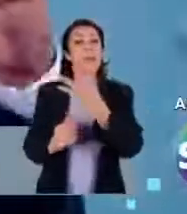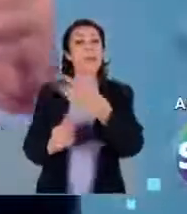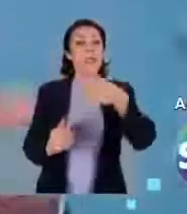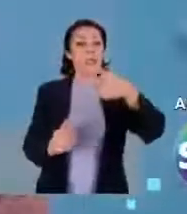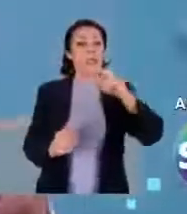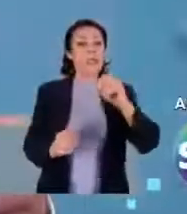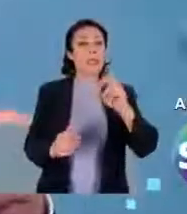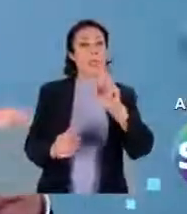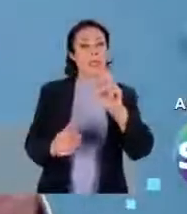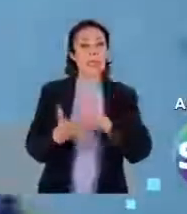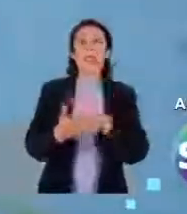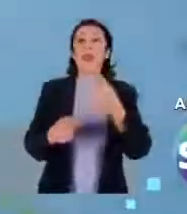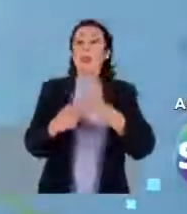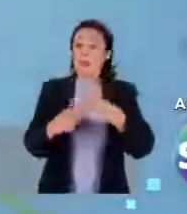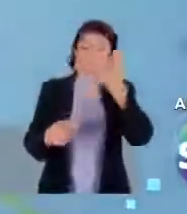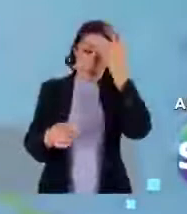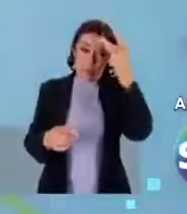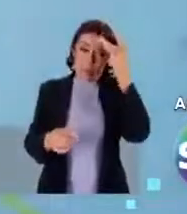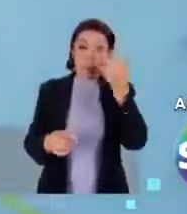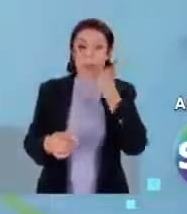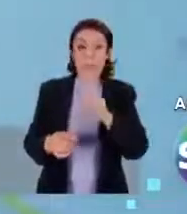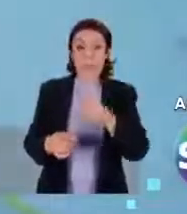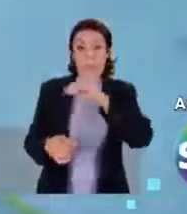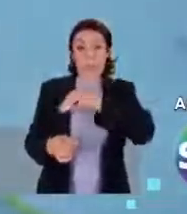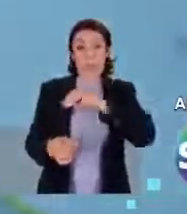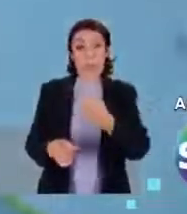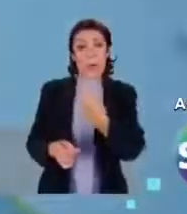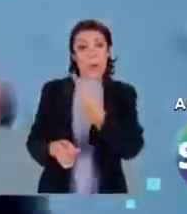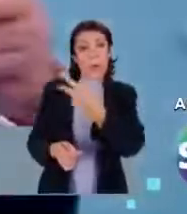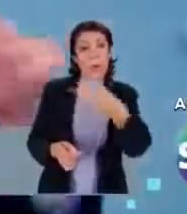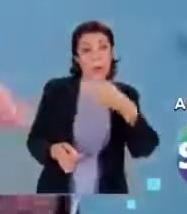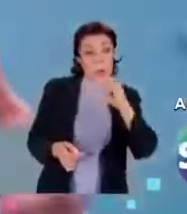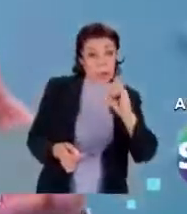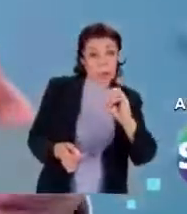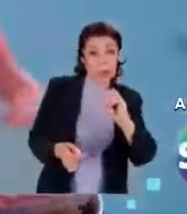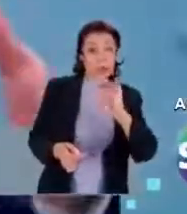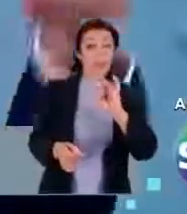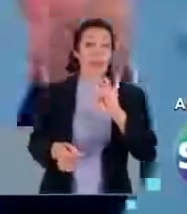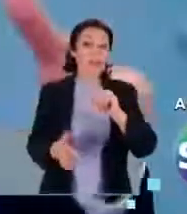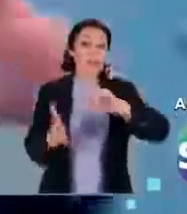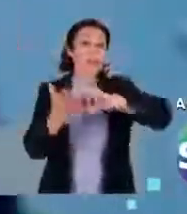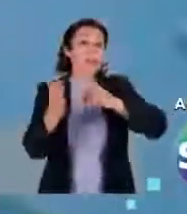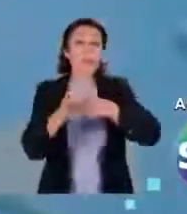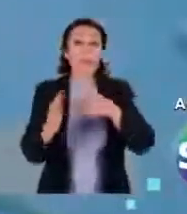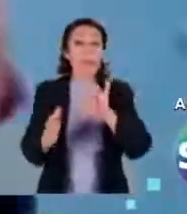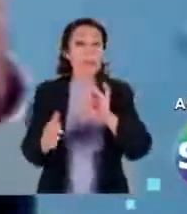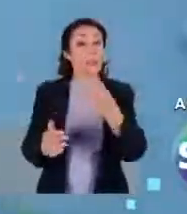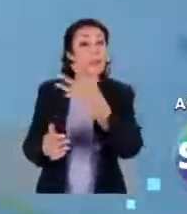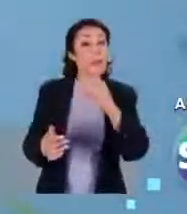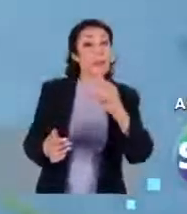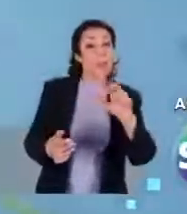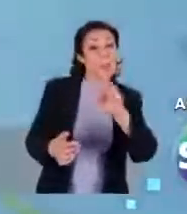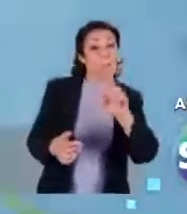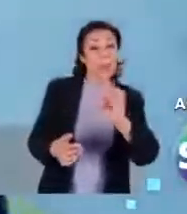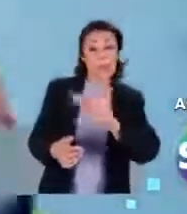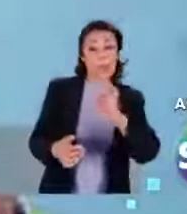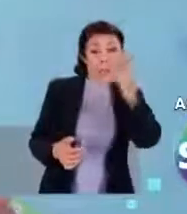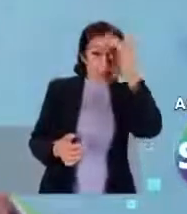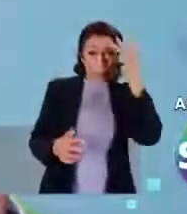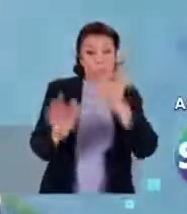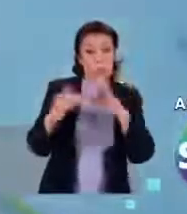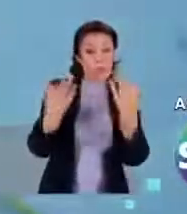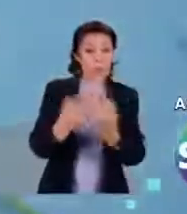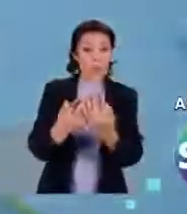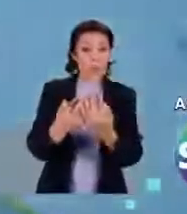o cidadão ganha r$ 1.200 mas tem quatro bocas para comer a boca come 400 né 1.400 r$ 1.200 dividido por 4